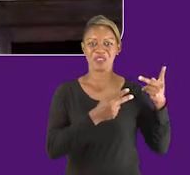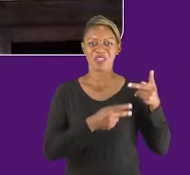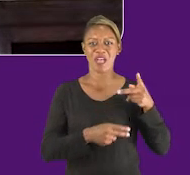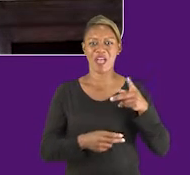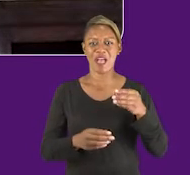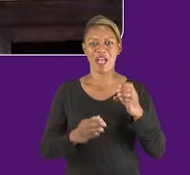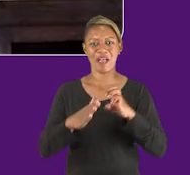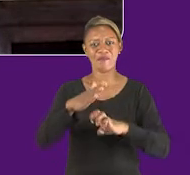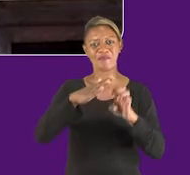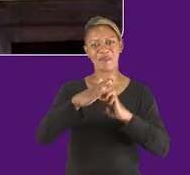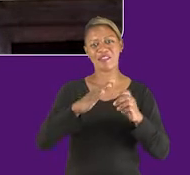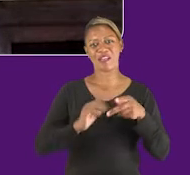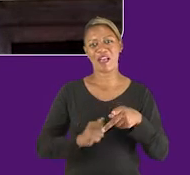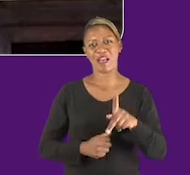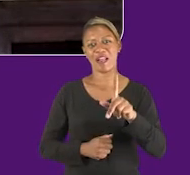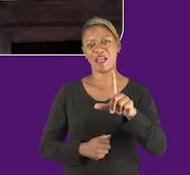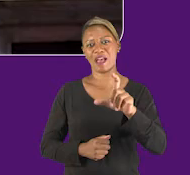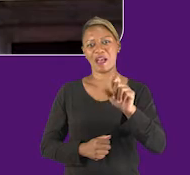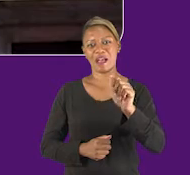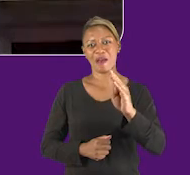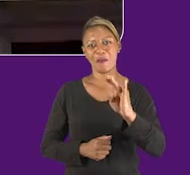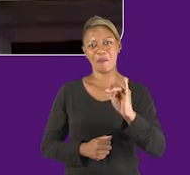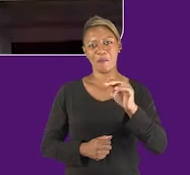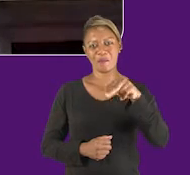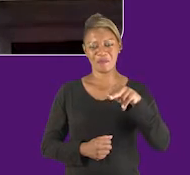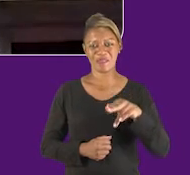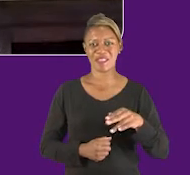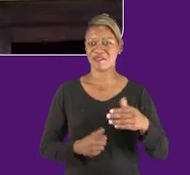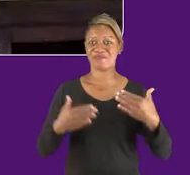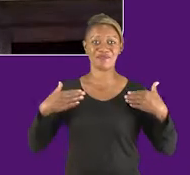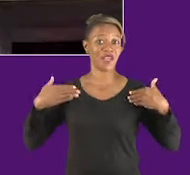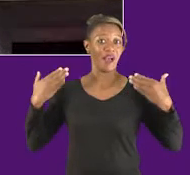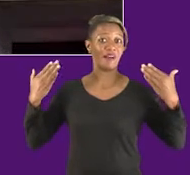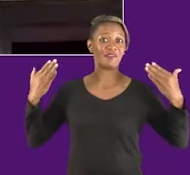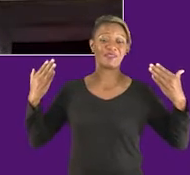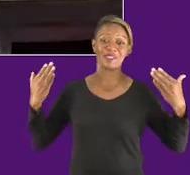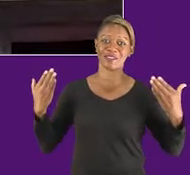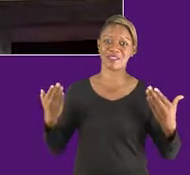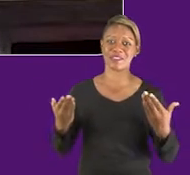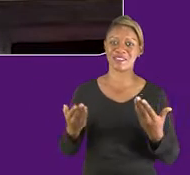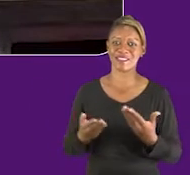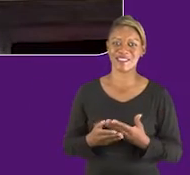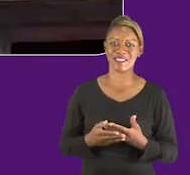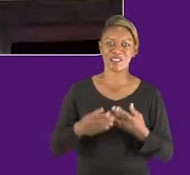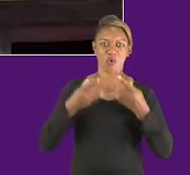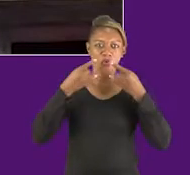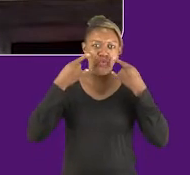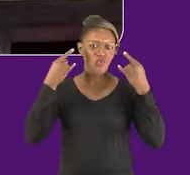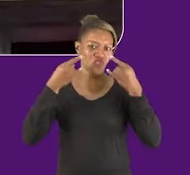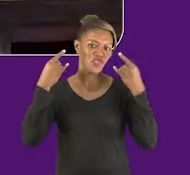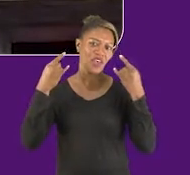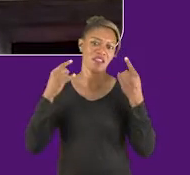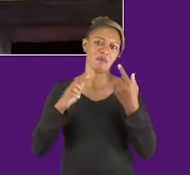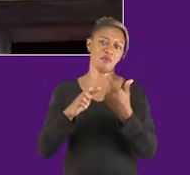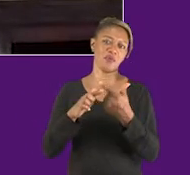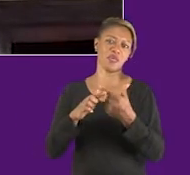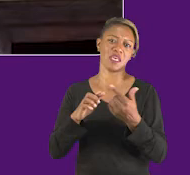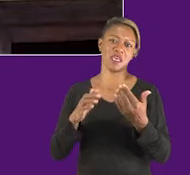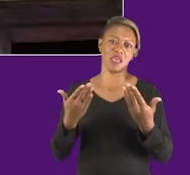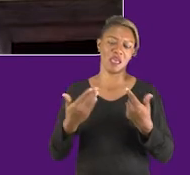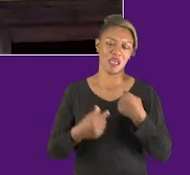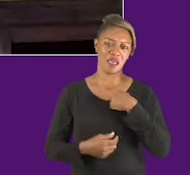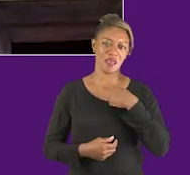Fabinho pelo convite estou muito satisfeito de poder falar com vocês eu tô sem máscara tô na minha residência